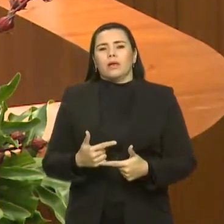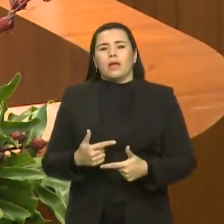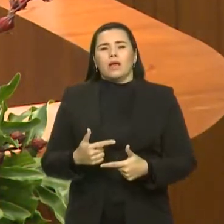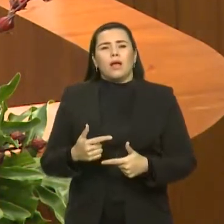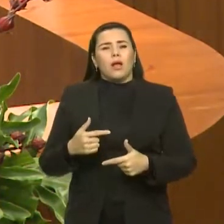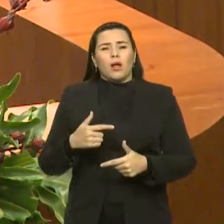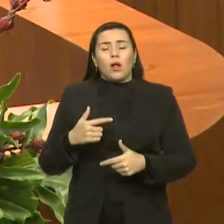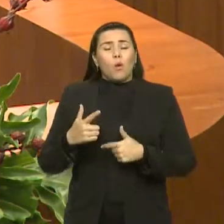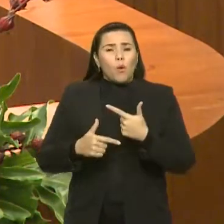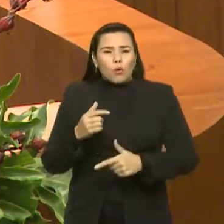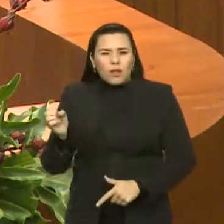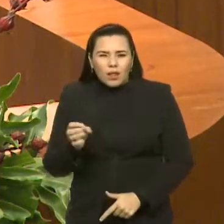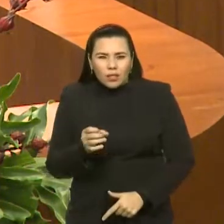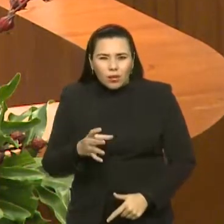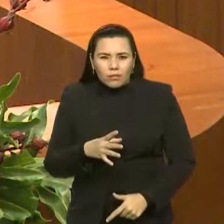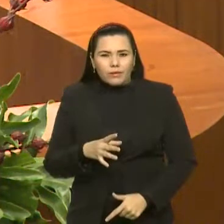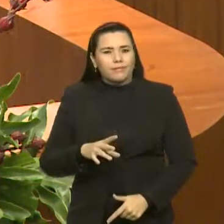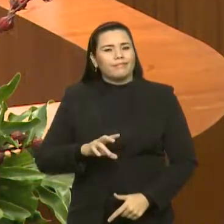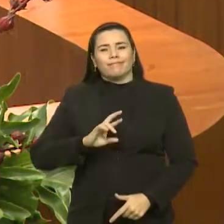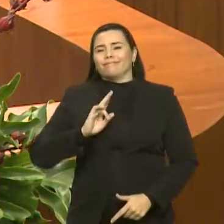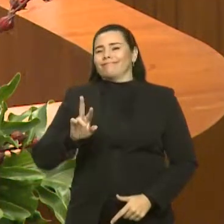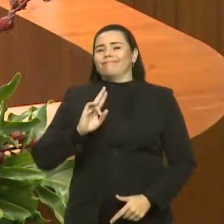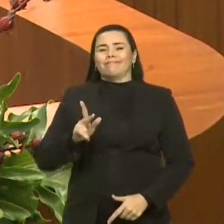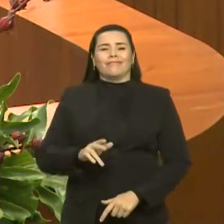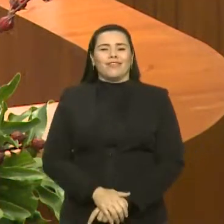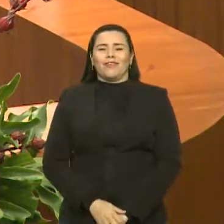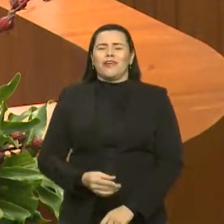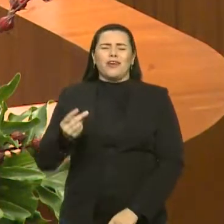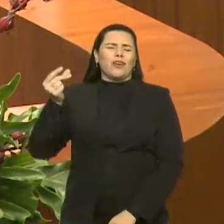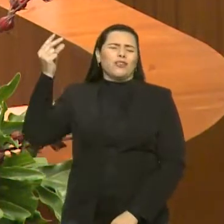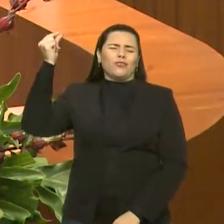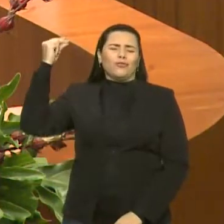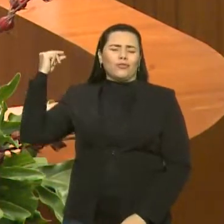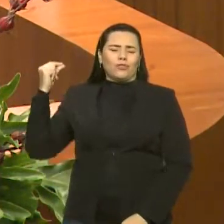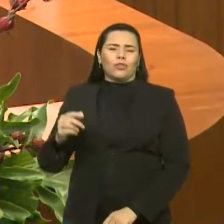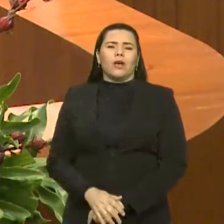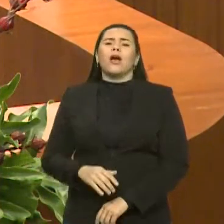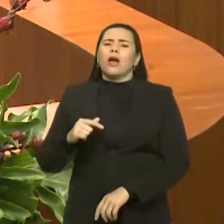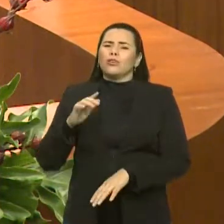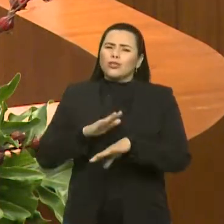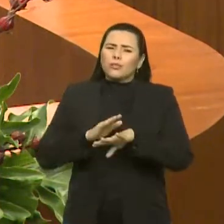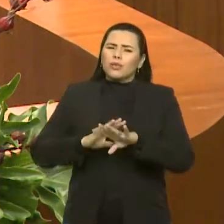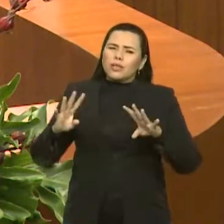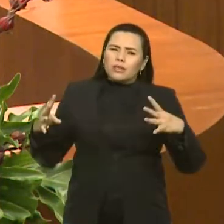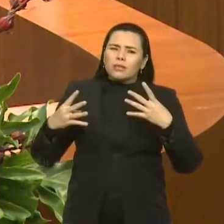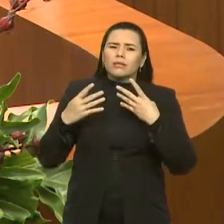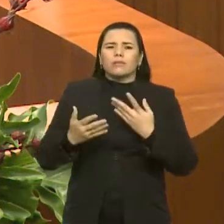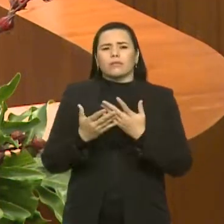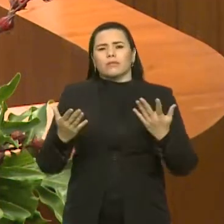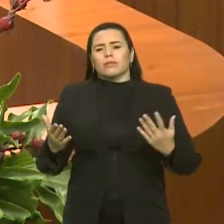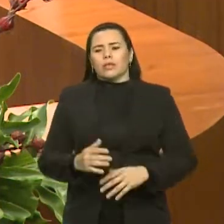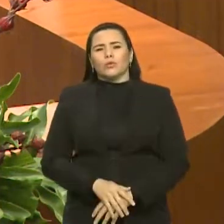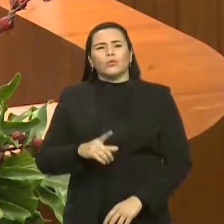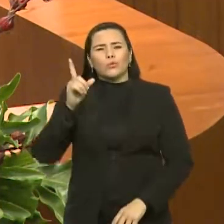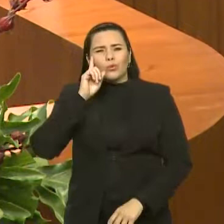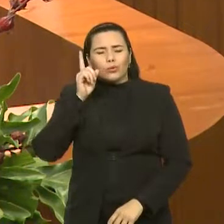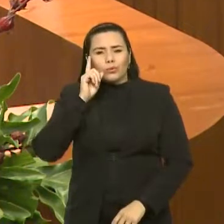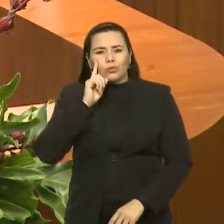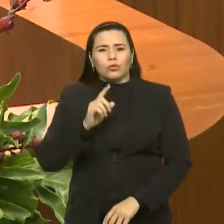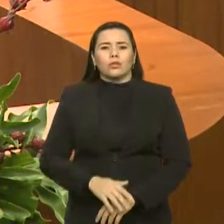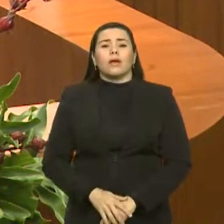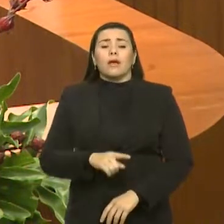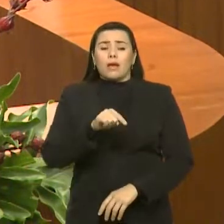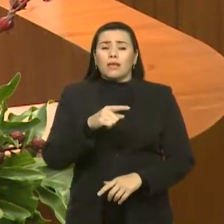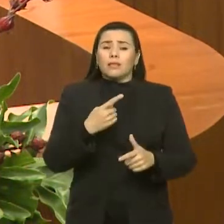os dias nós estamos usando a tribuna para que chame atenção e para que, principalmente, seja